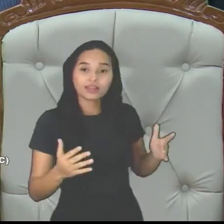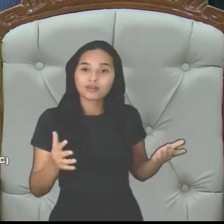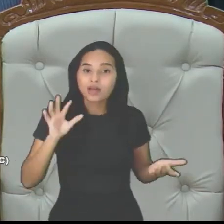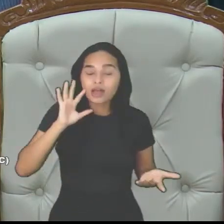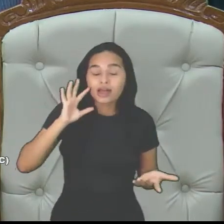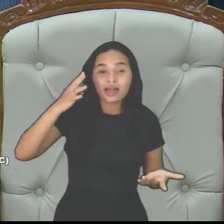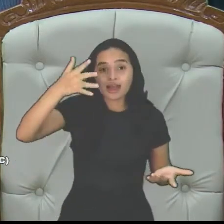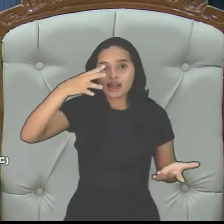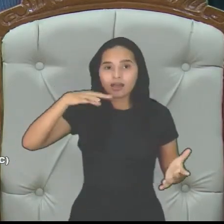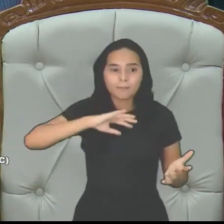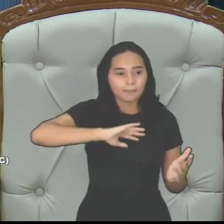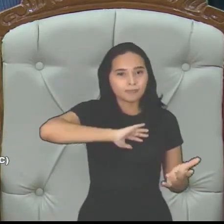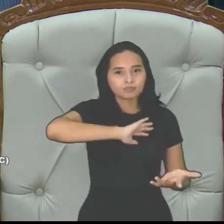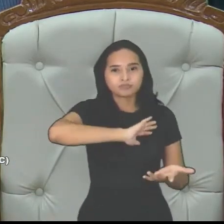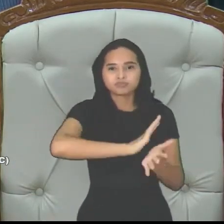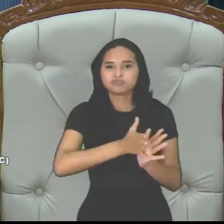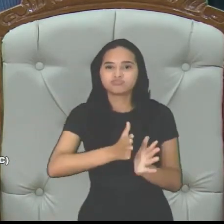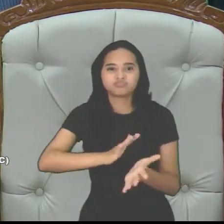repentina destruição,